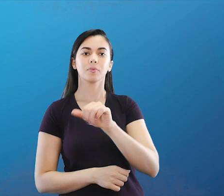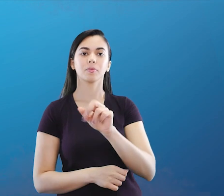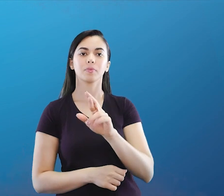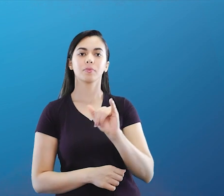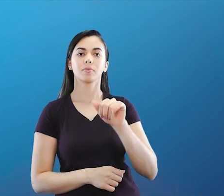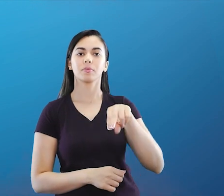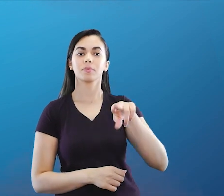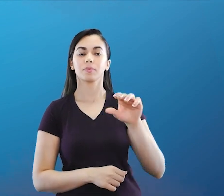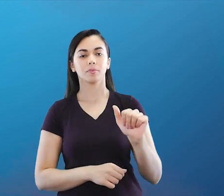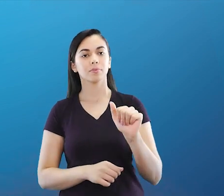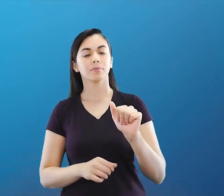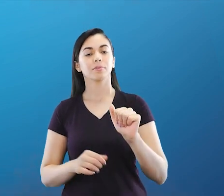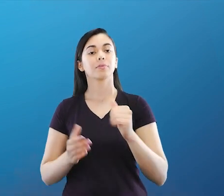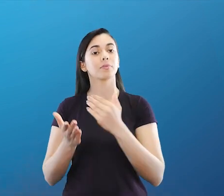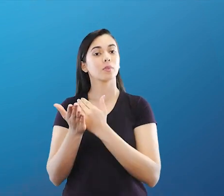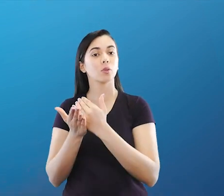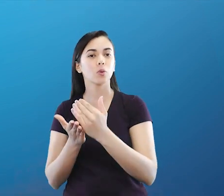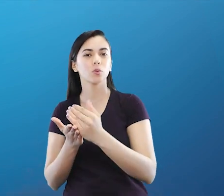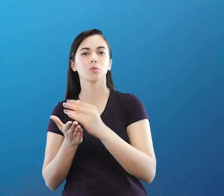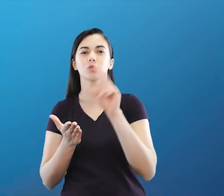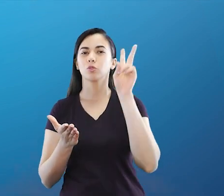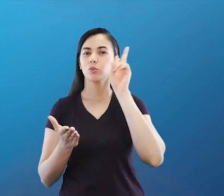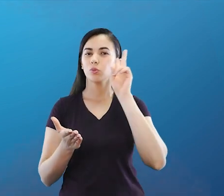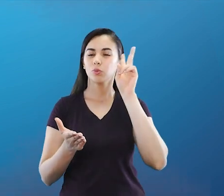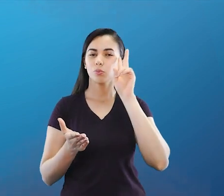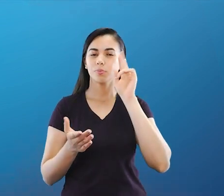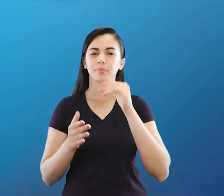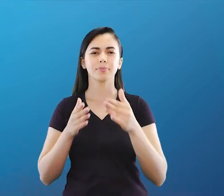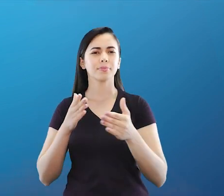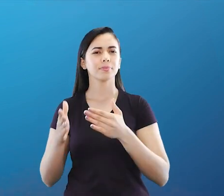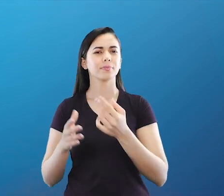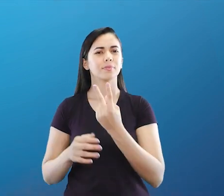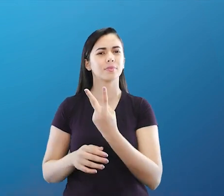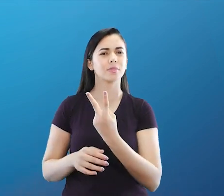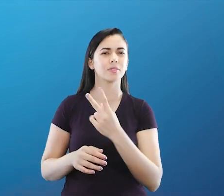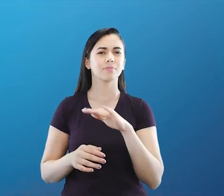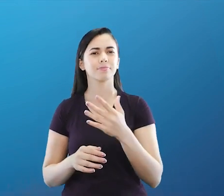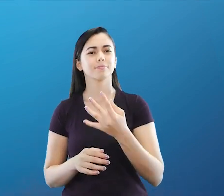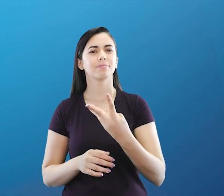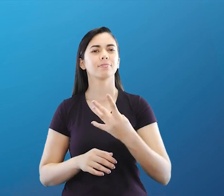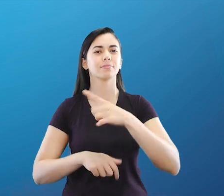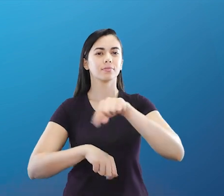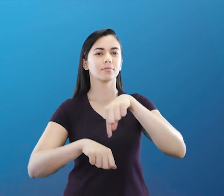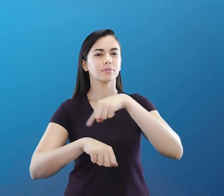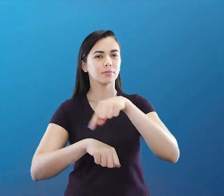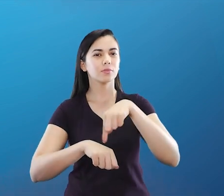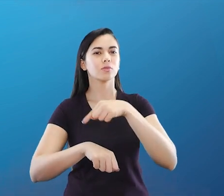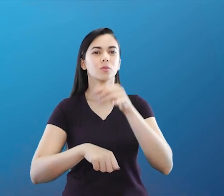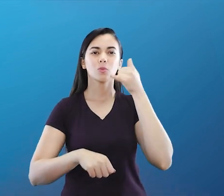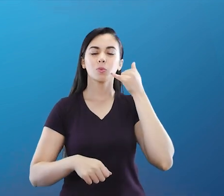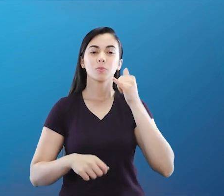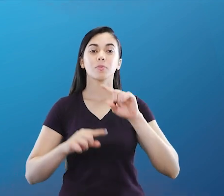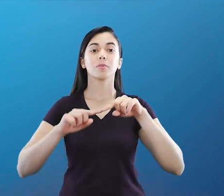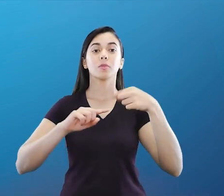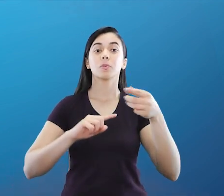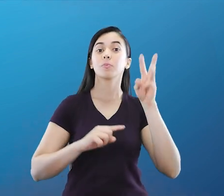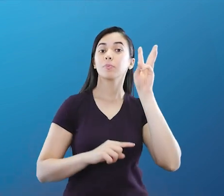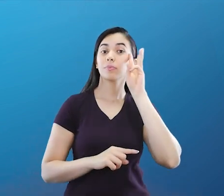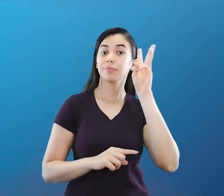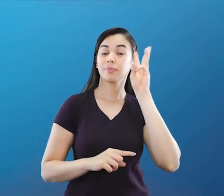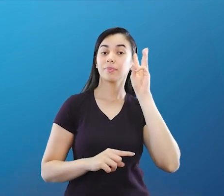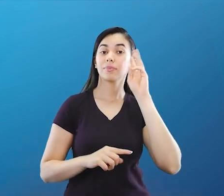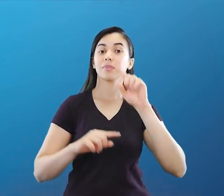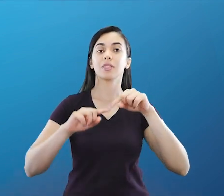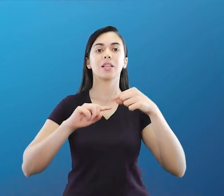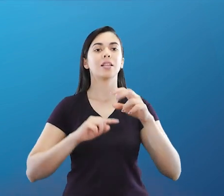gente analisar. Ela começa a segunda lá entre 3 e 4 horas. Lá na terça, ela